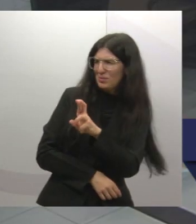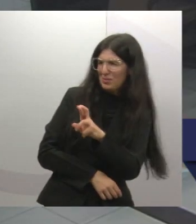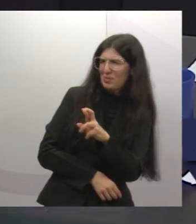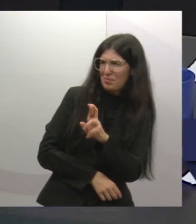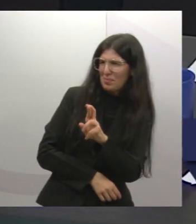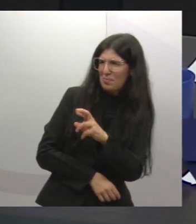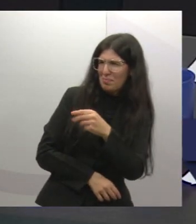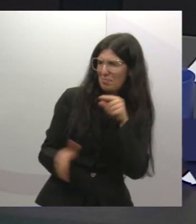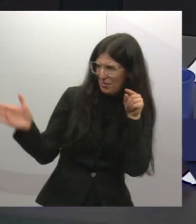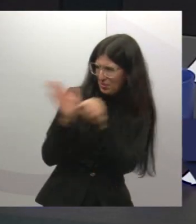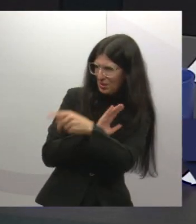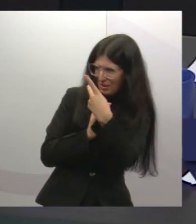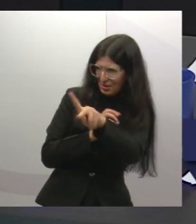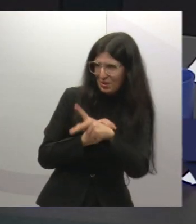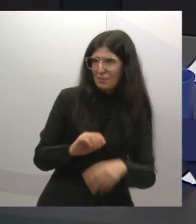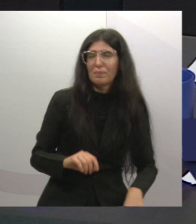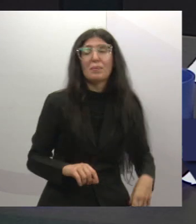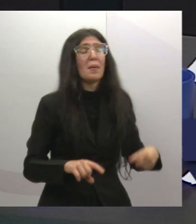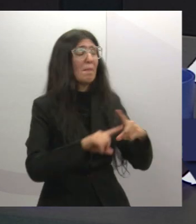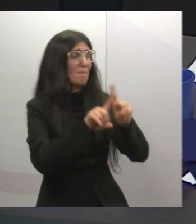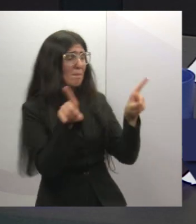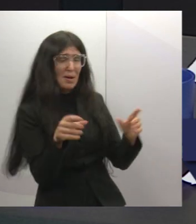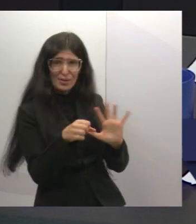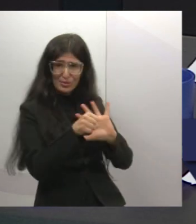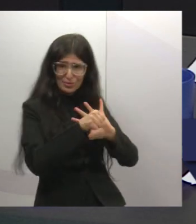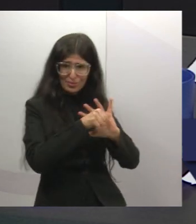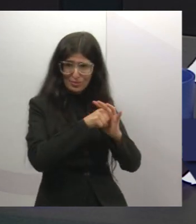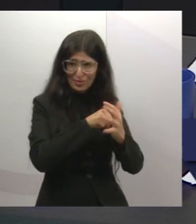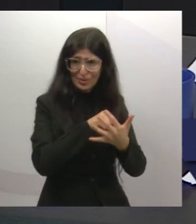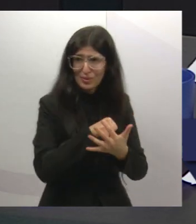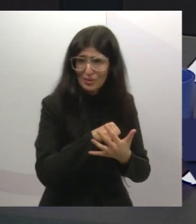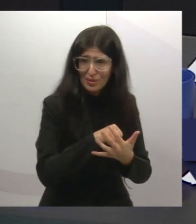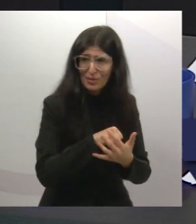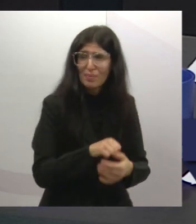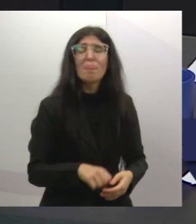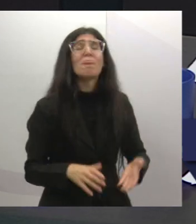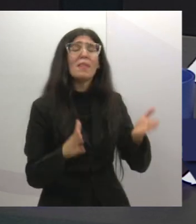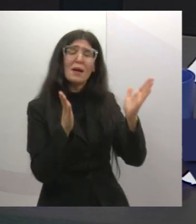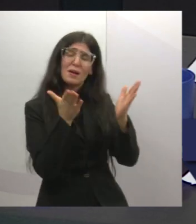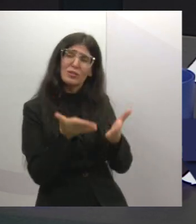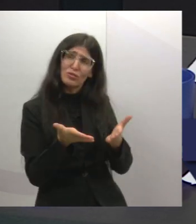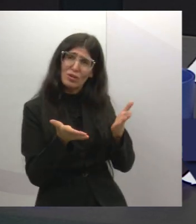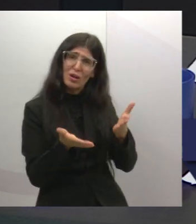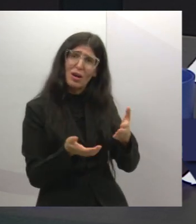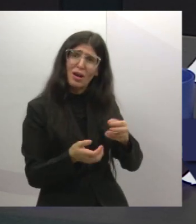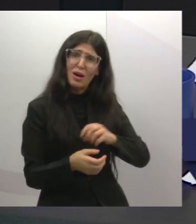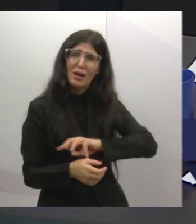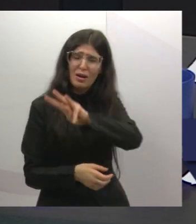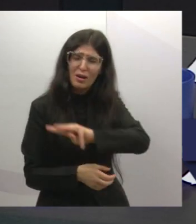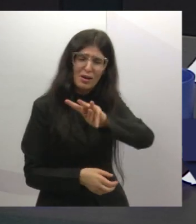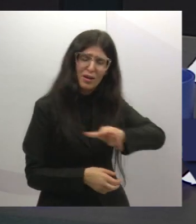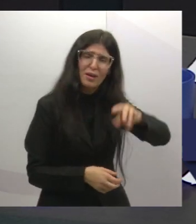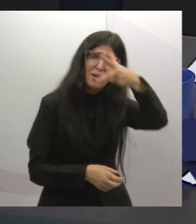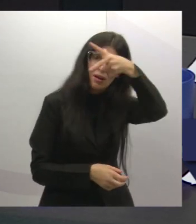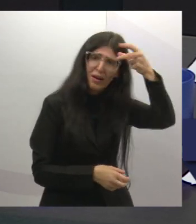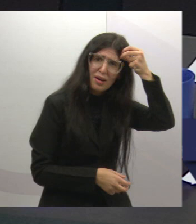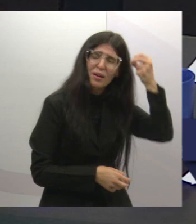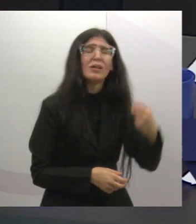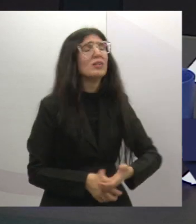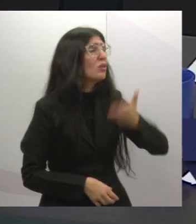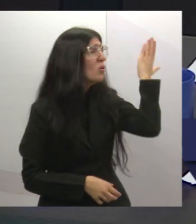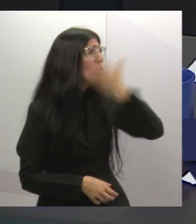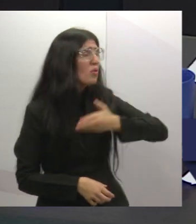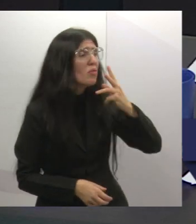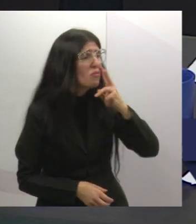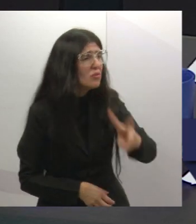no espelho do Covid-19, na portal da transparência, já dá para ver que já houve um gasto de mais de